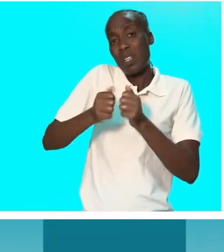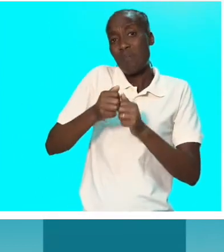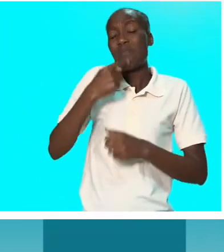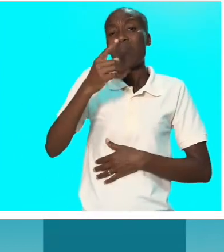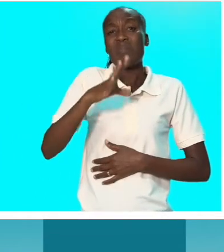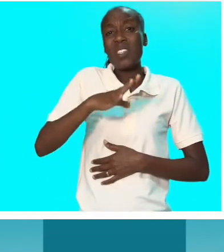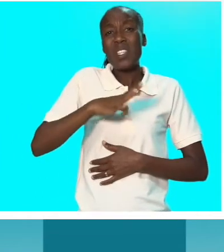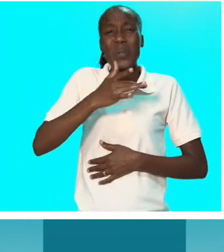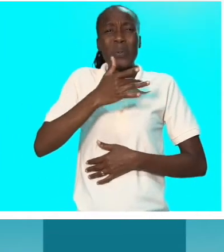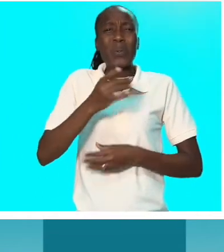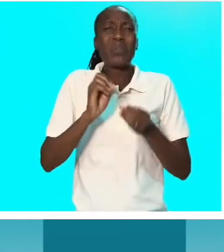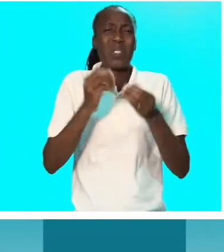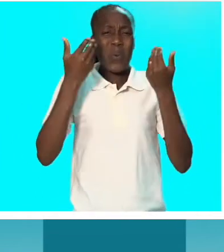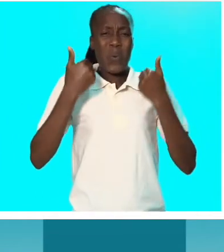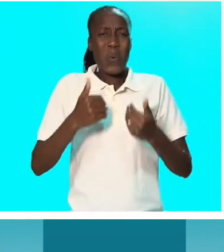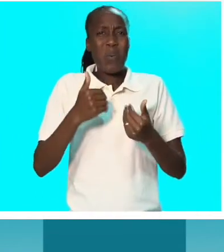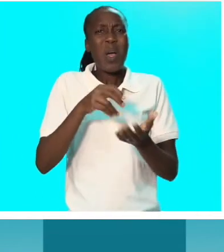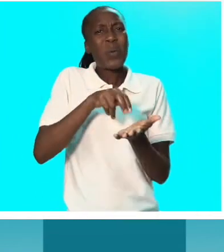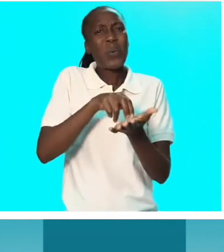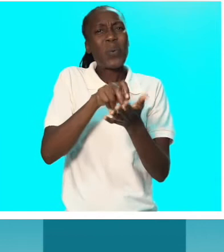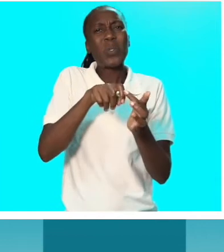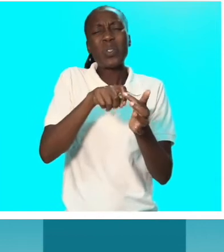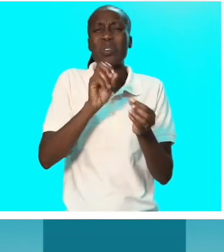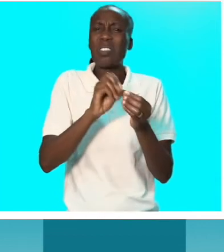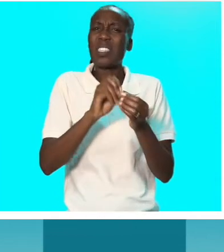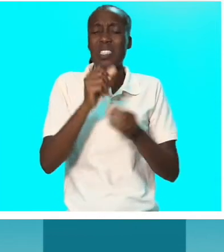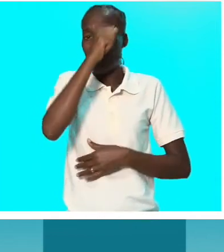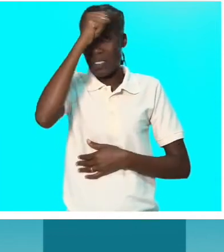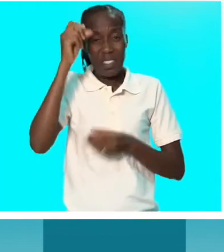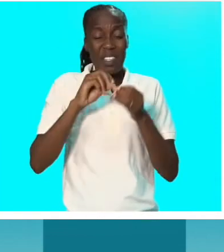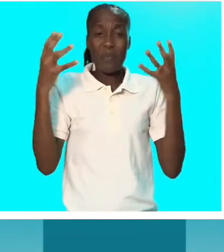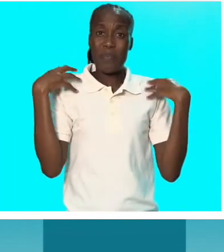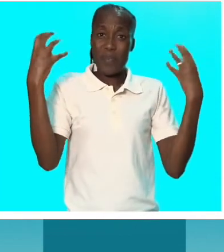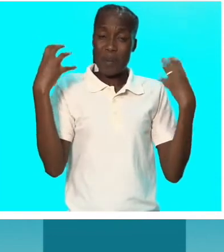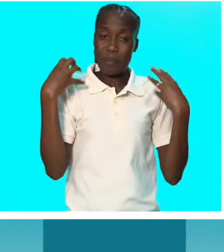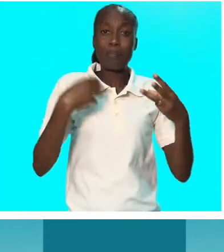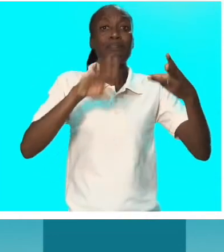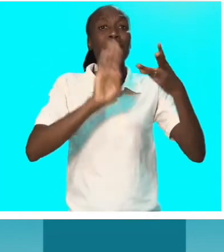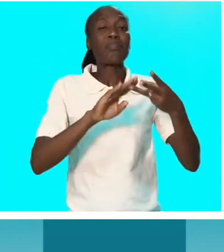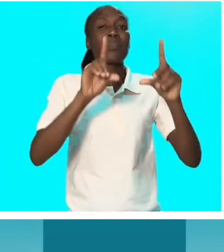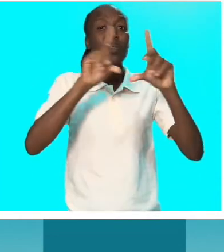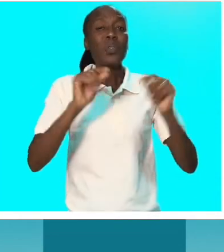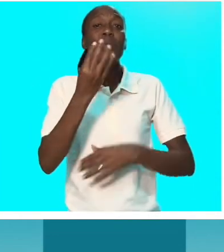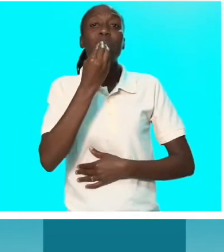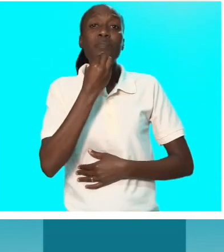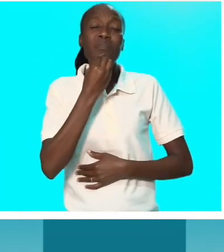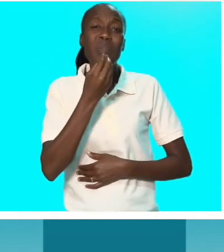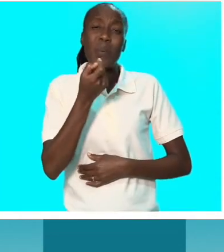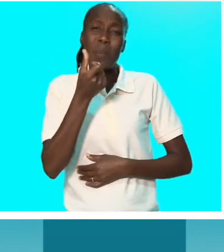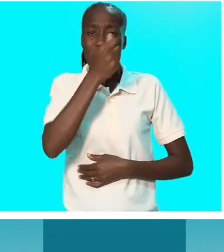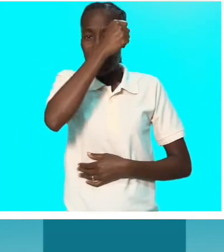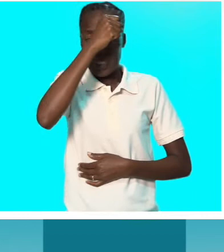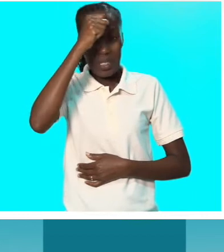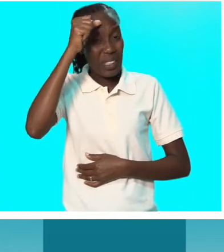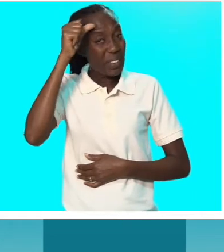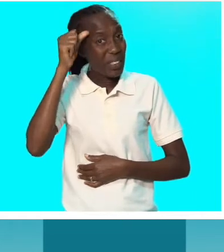ainda não sei o que é. São dois de joelhos. Então, não consigo fazer esse exercício. Em relação à alimentação, também, às vezes, fica